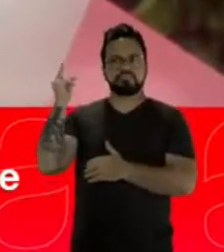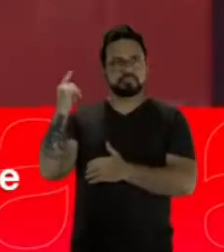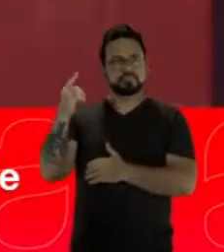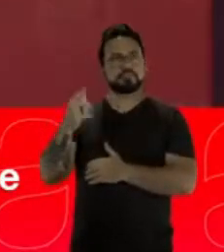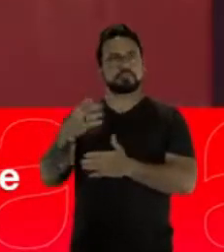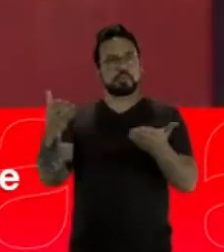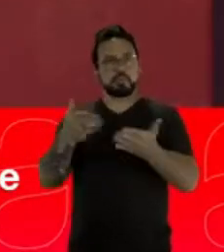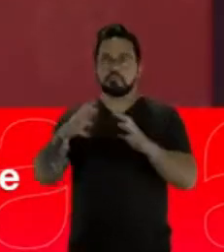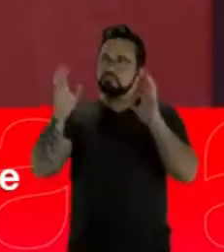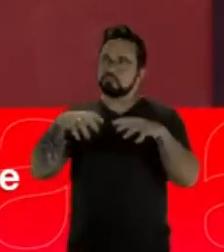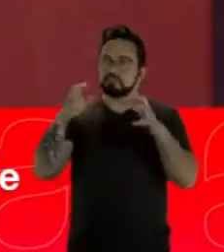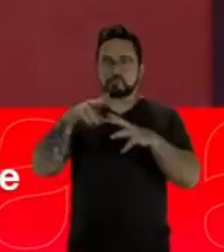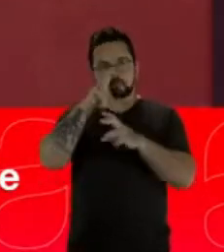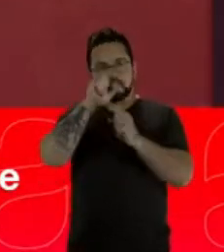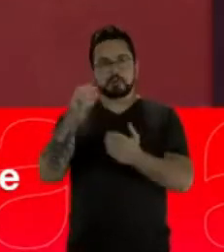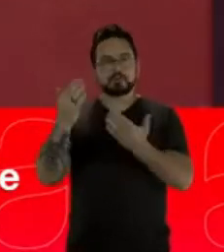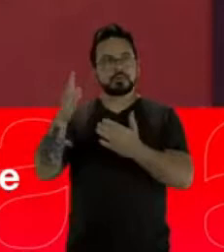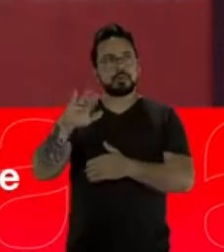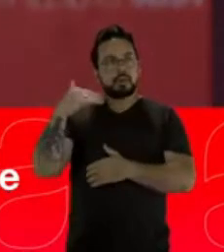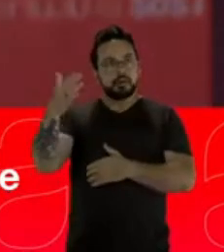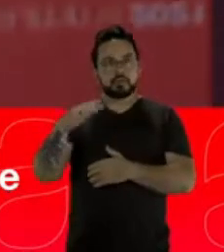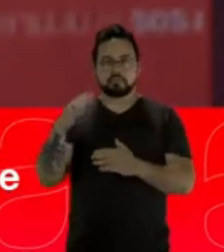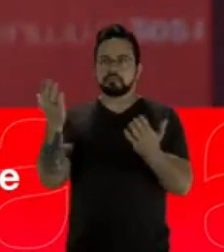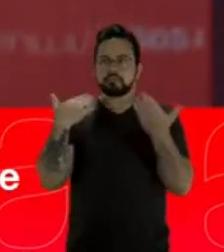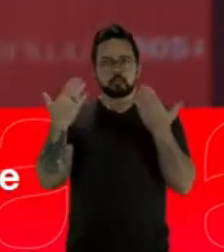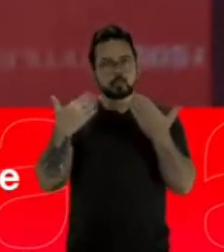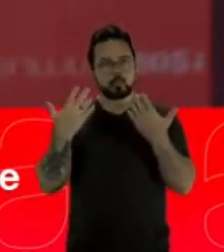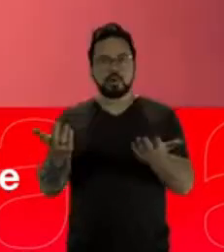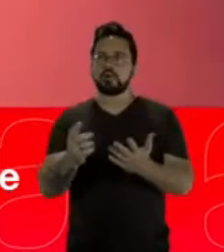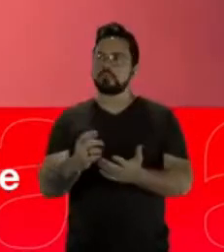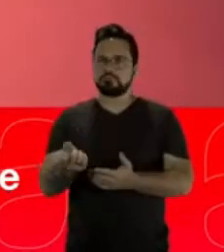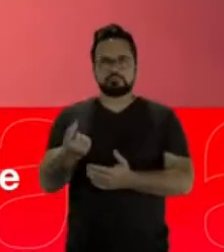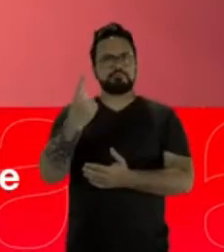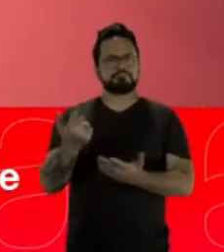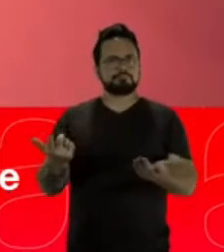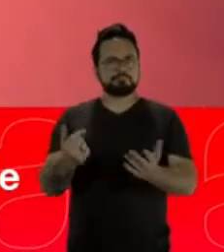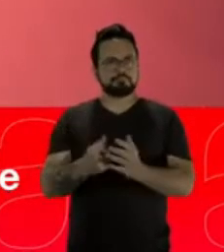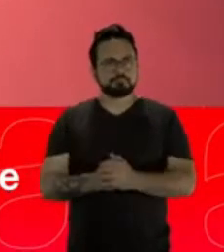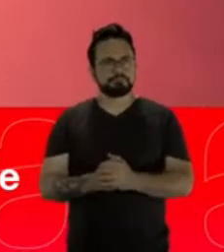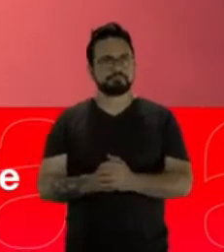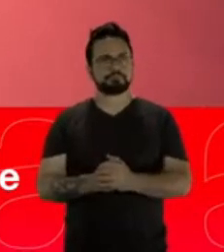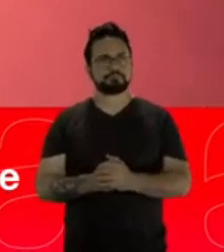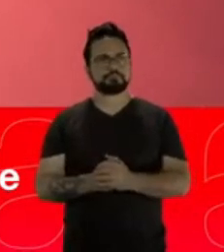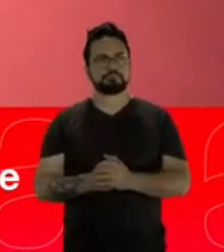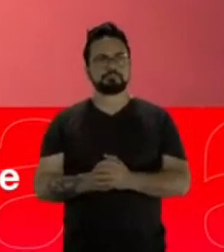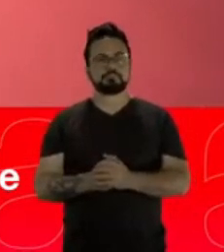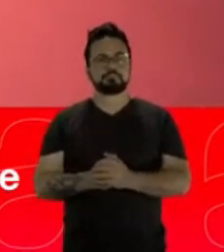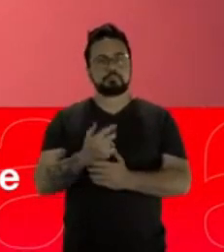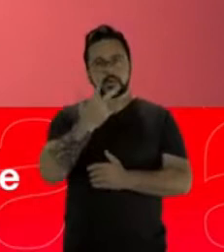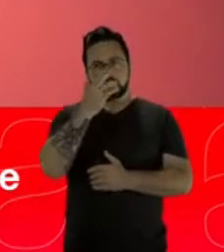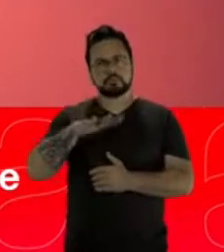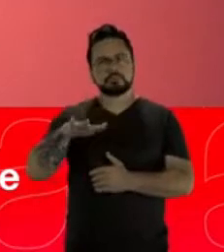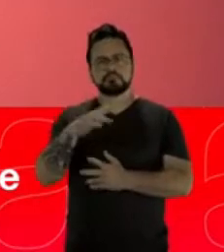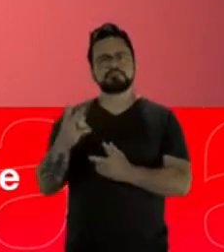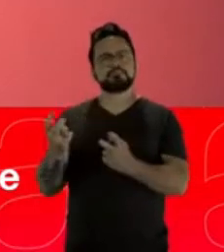de novo chovendo muito forte aqui. E um calor lá fora e muito exato. Louco. Muito quente, muito quente. Mas eu acho que as pessoas